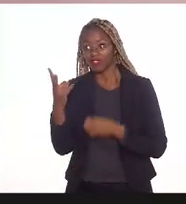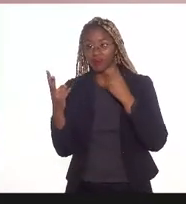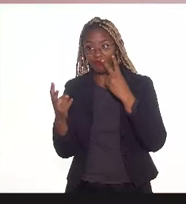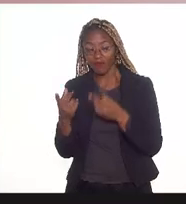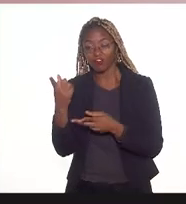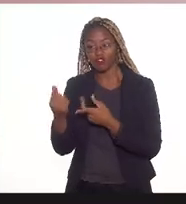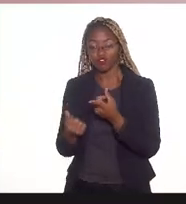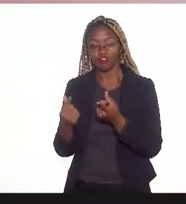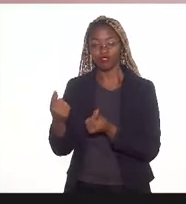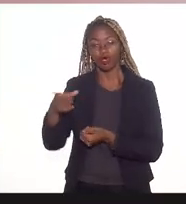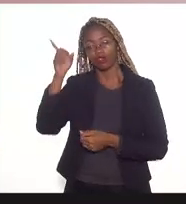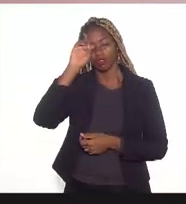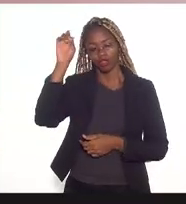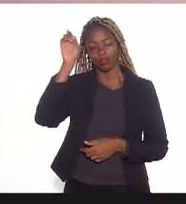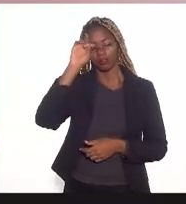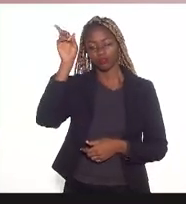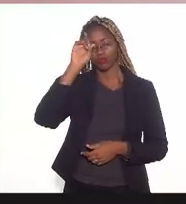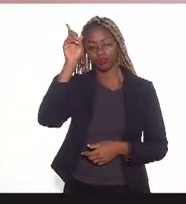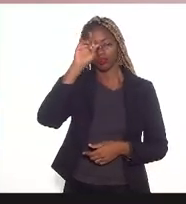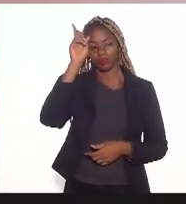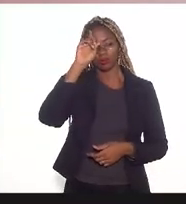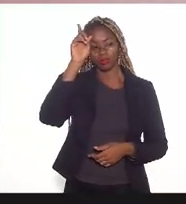está,